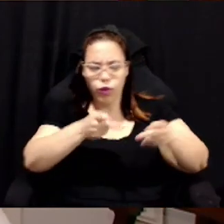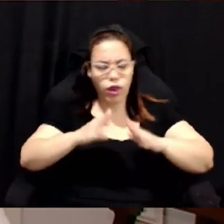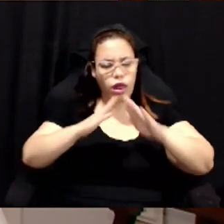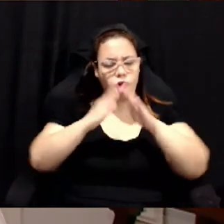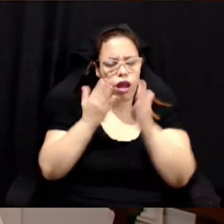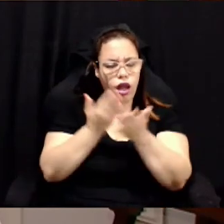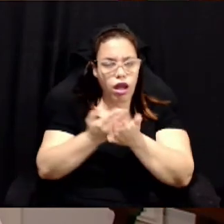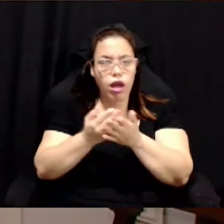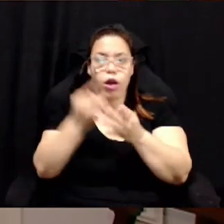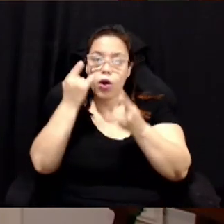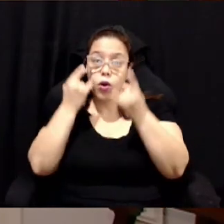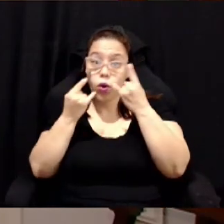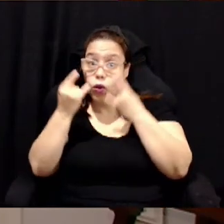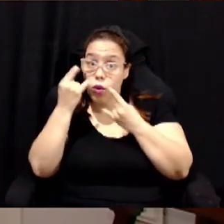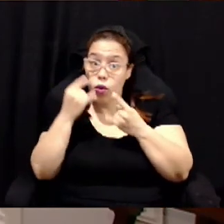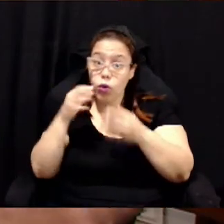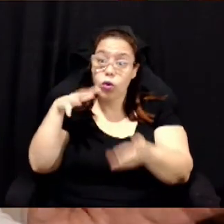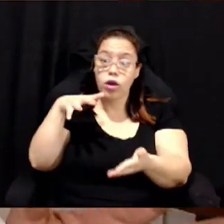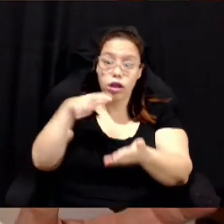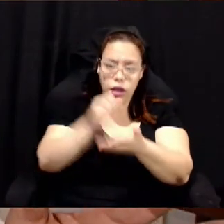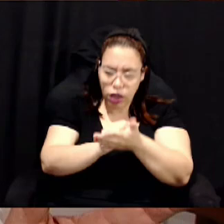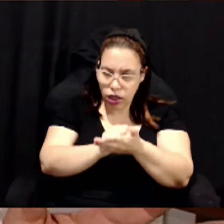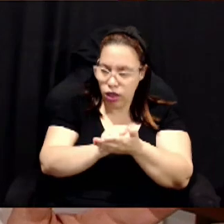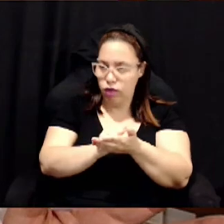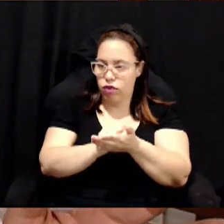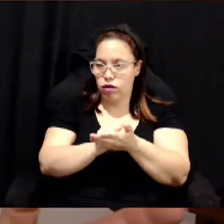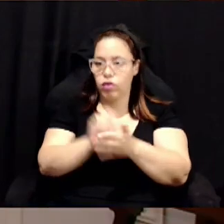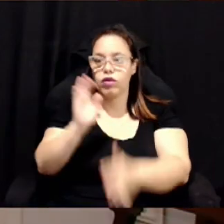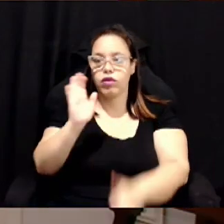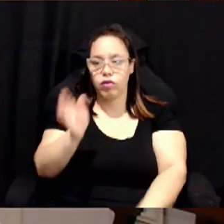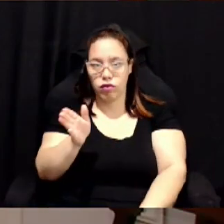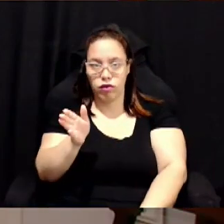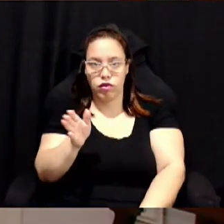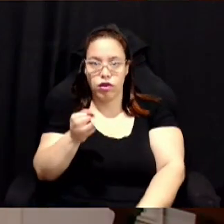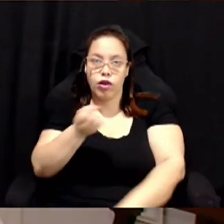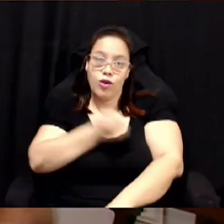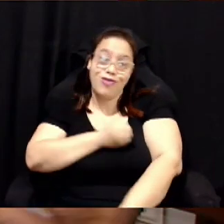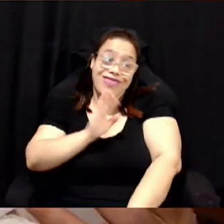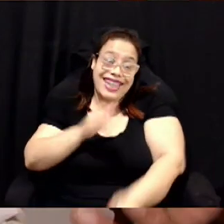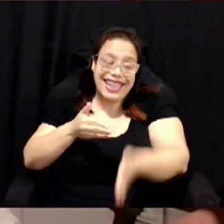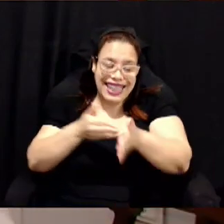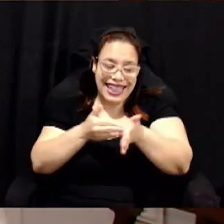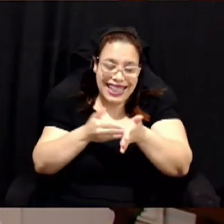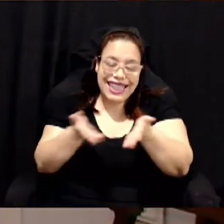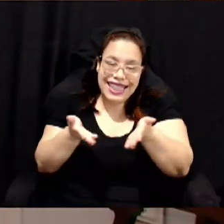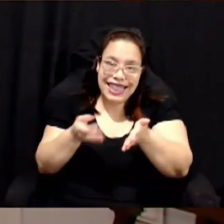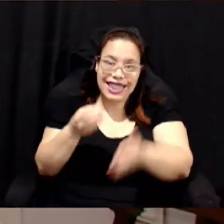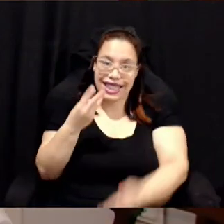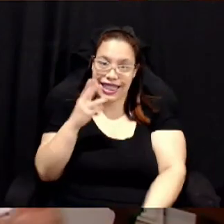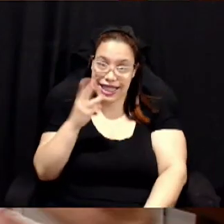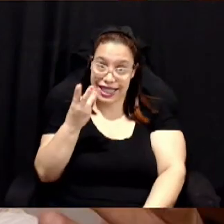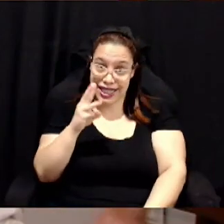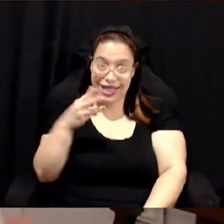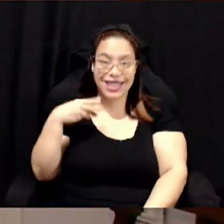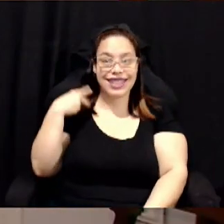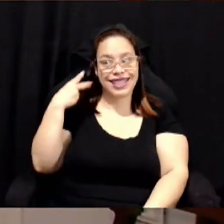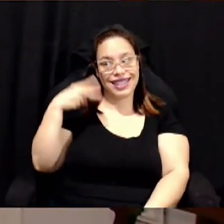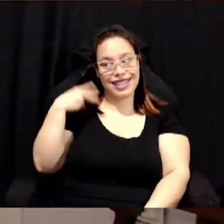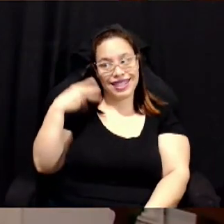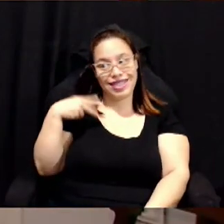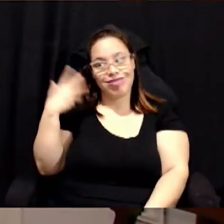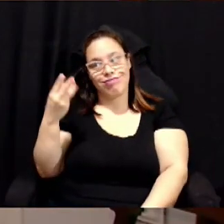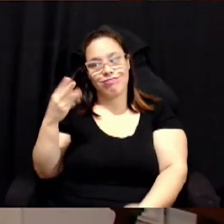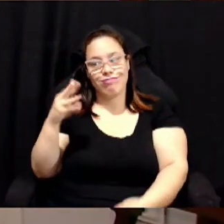interesse para que se inscrevam, já que também temos um número limitado, né? São 33 vereadores, portanto até